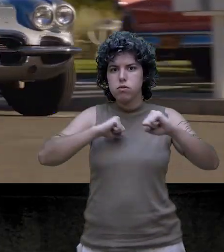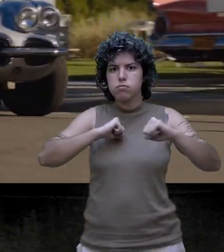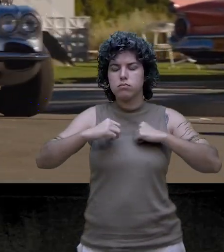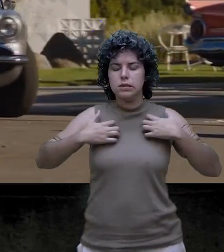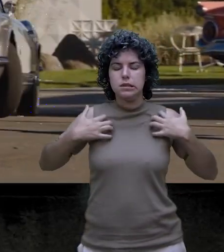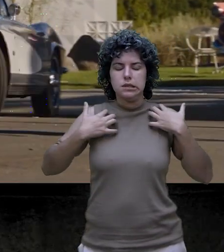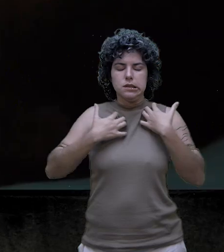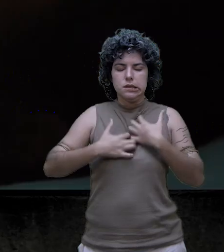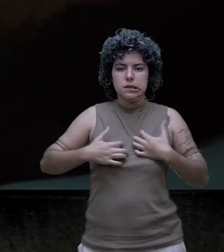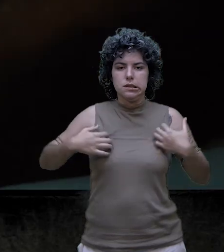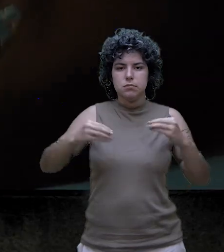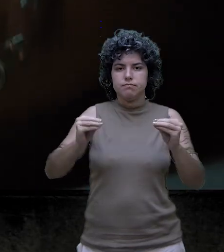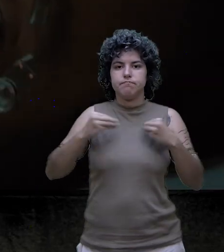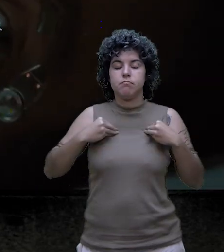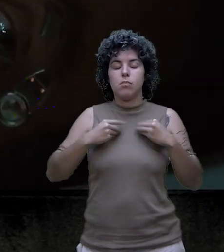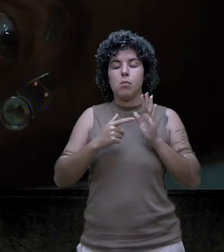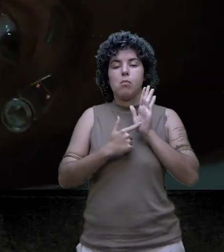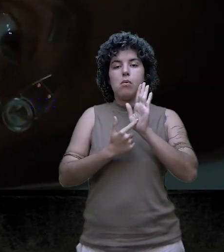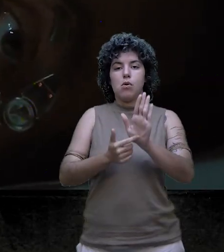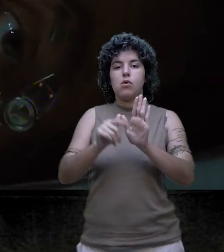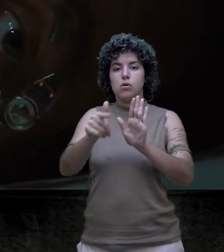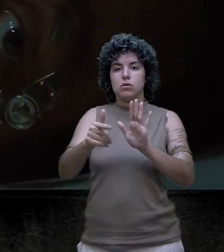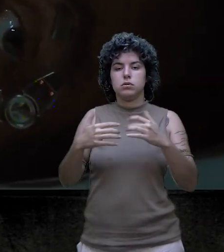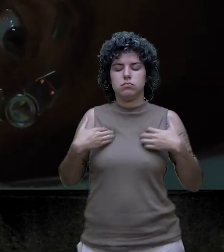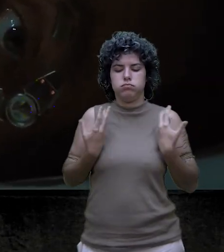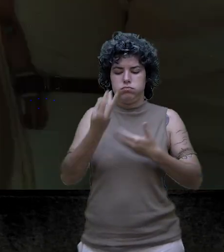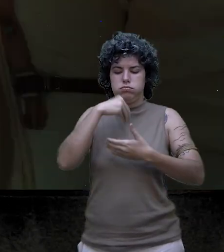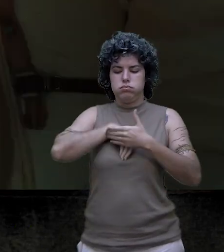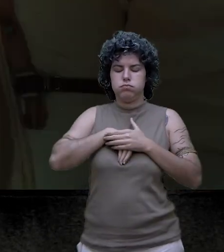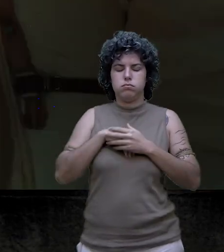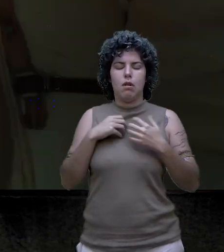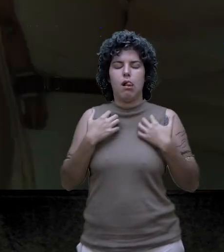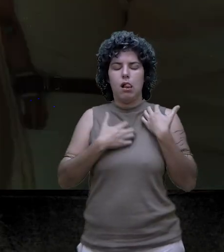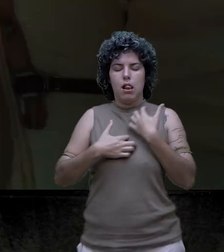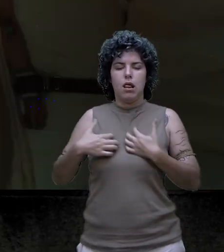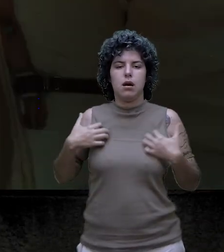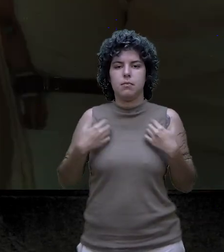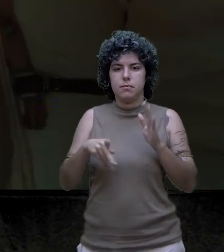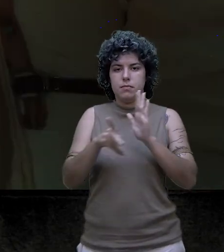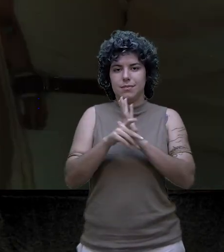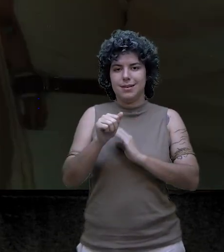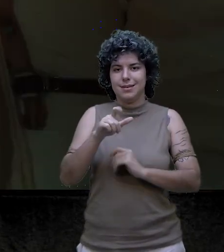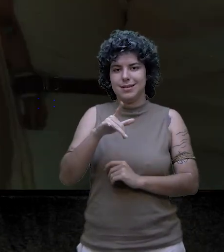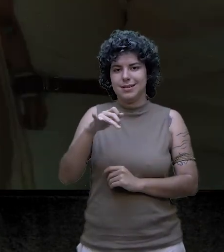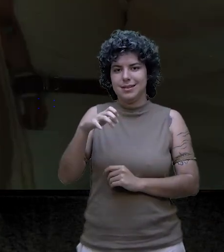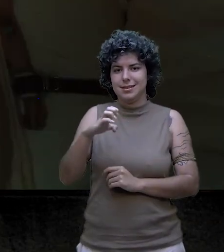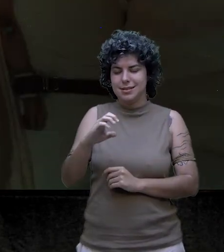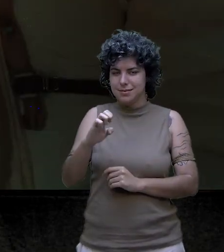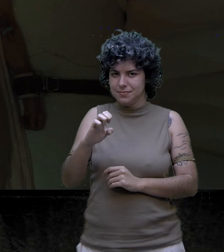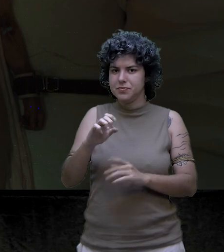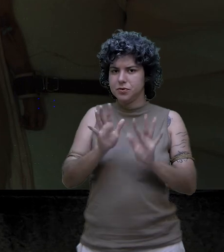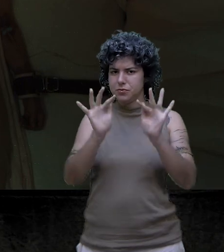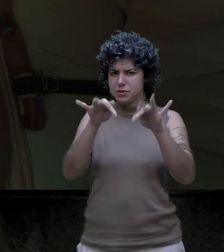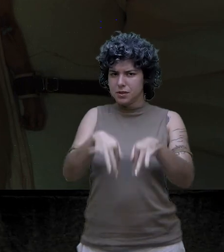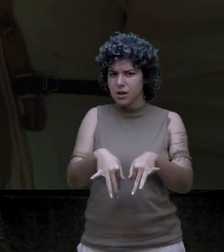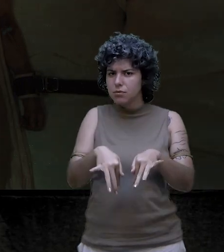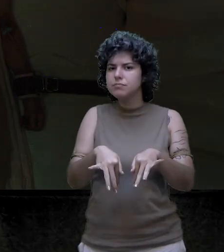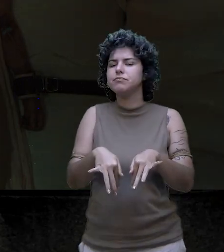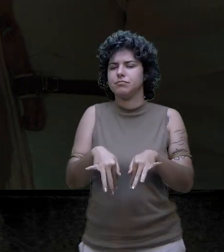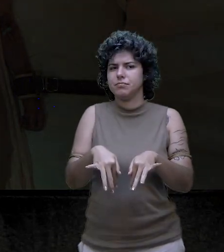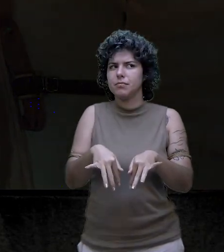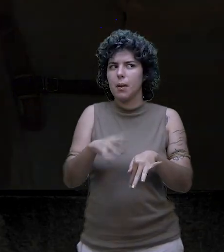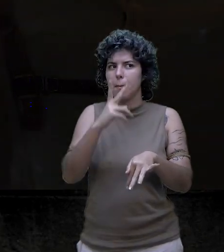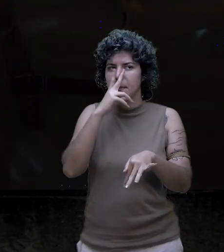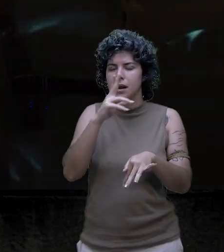de Alice. E a reviravolta final? Não vamos dar spoiler, mas digamos que é um lembrete de que às vezes a loucura